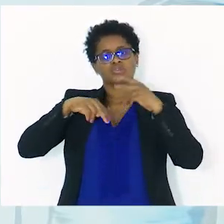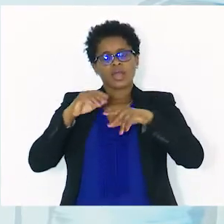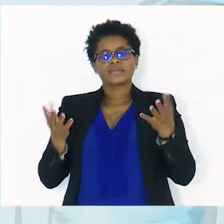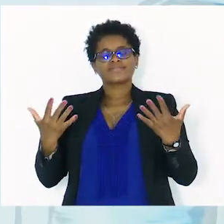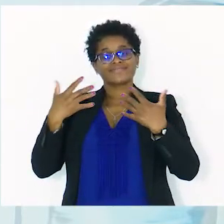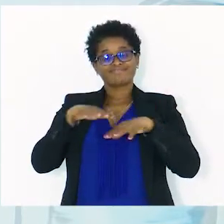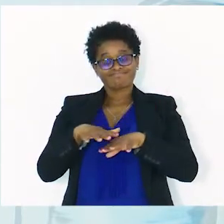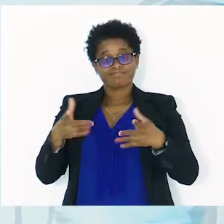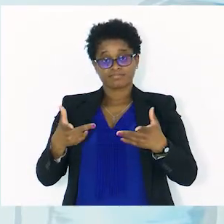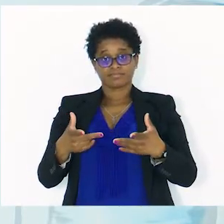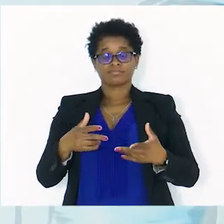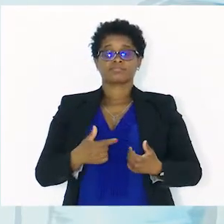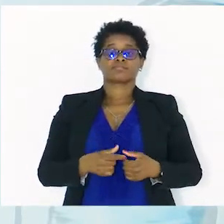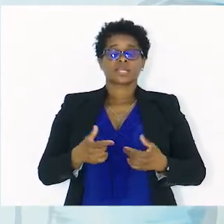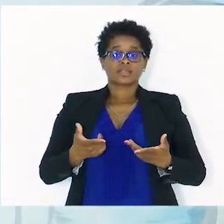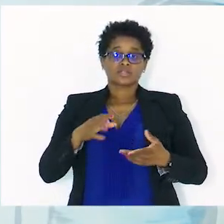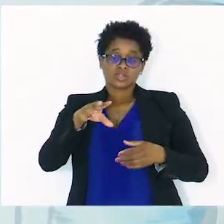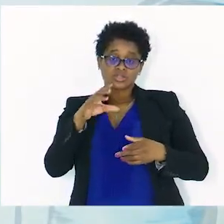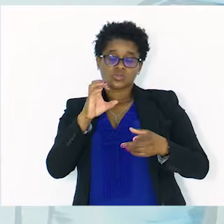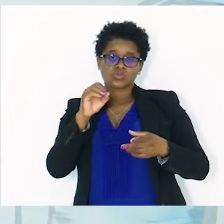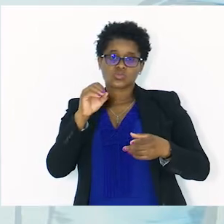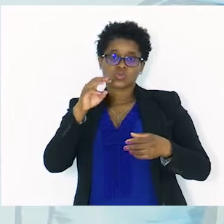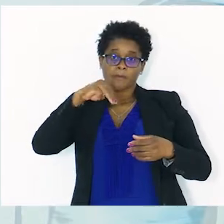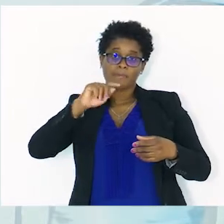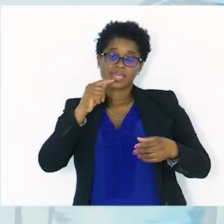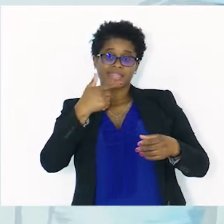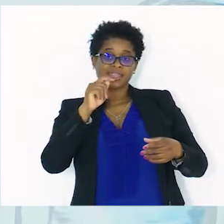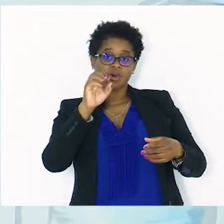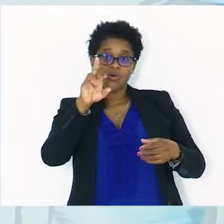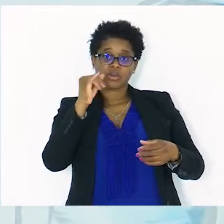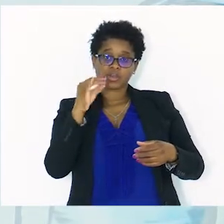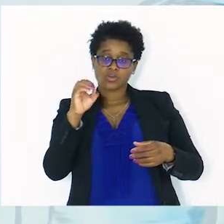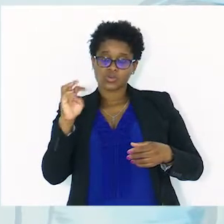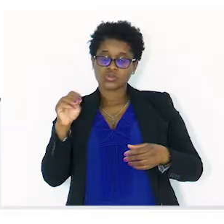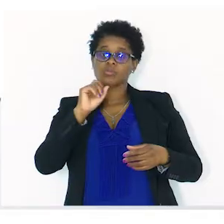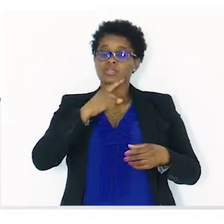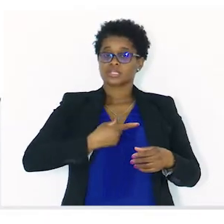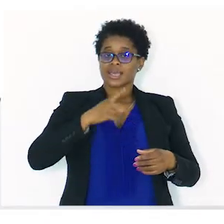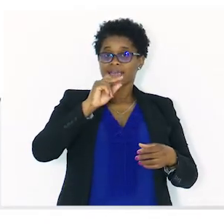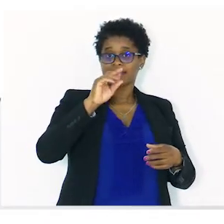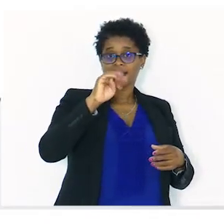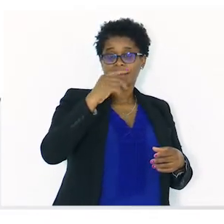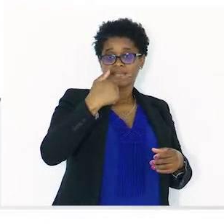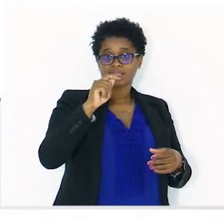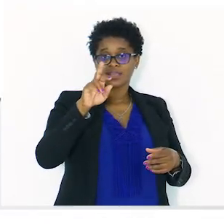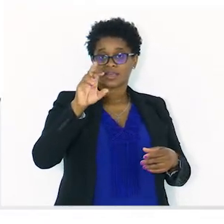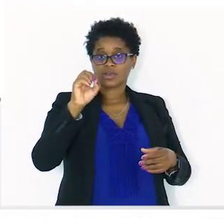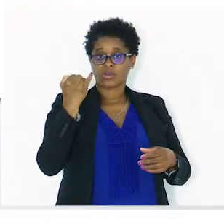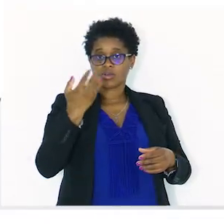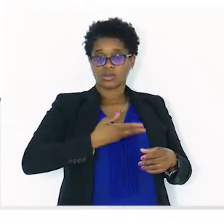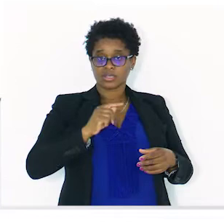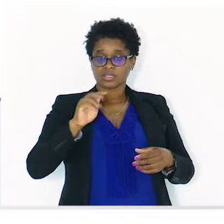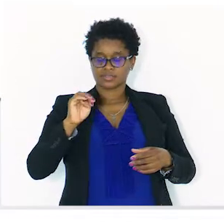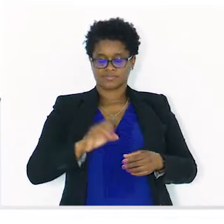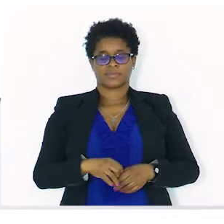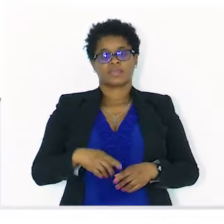desses corpos celestes, dos meteoros ou também pode ser de asteroides. E na exosfera,